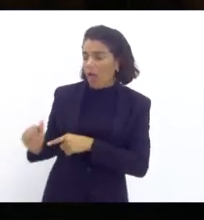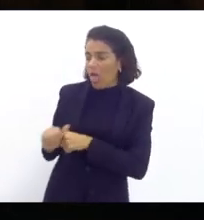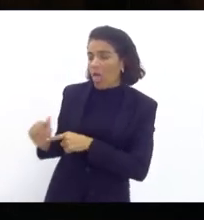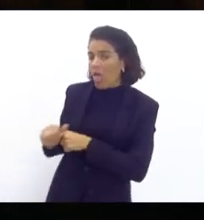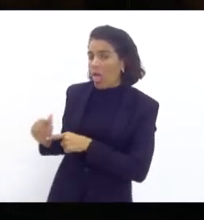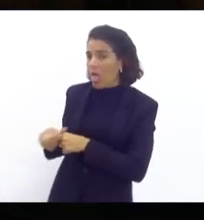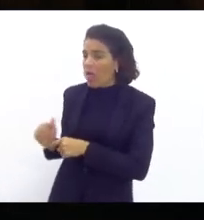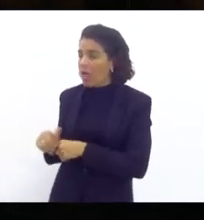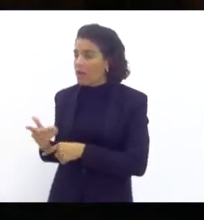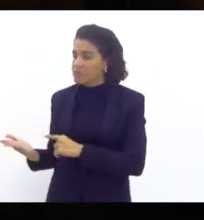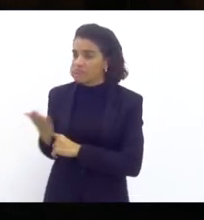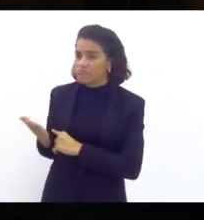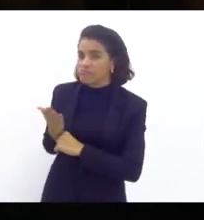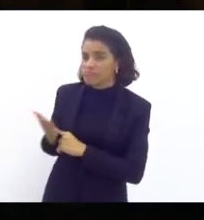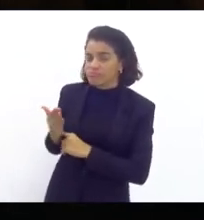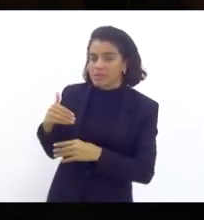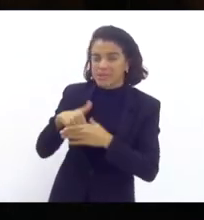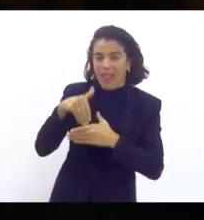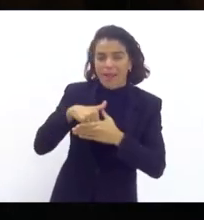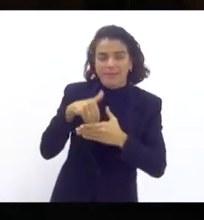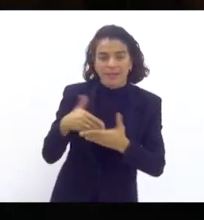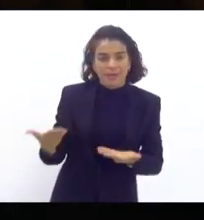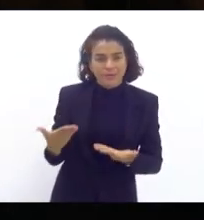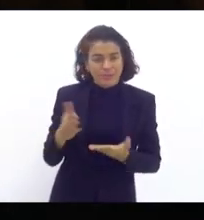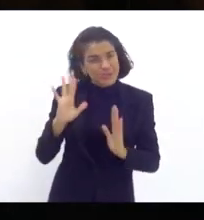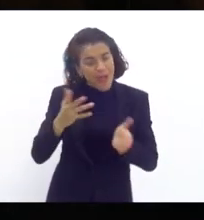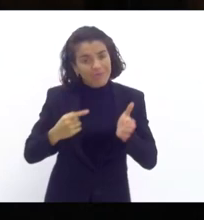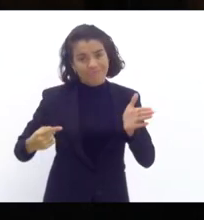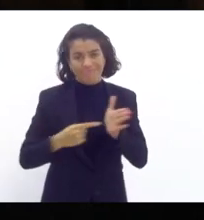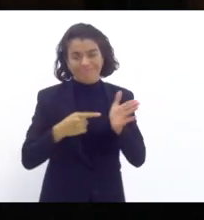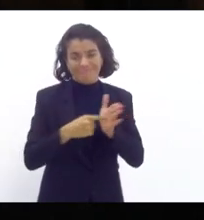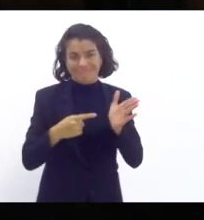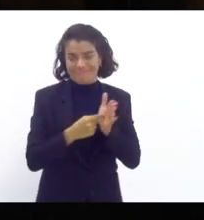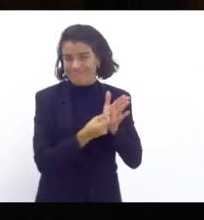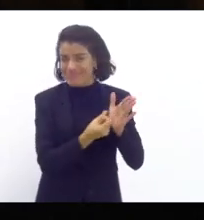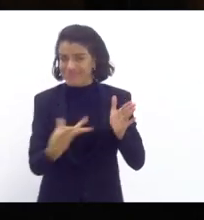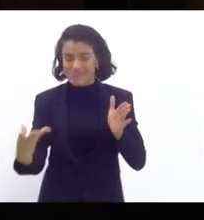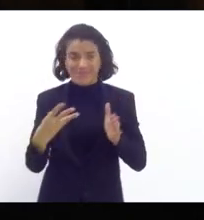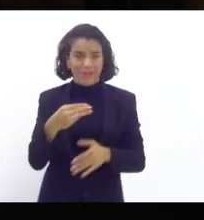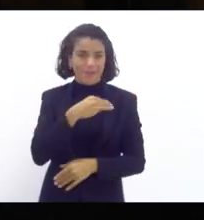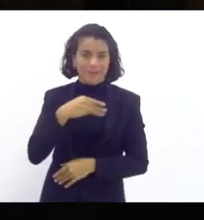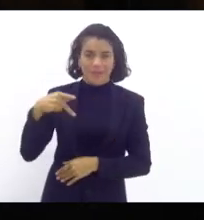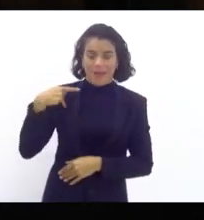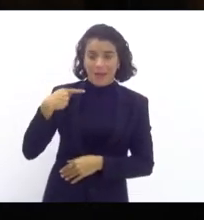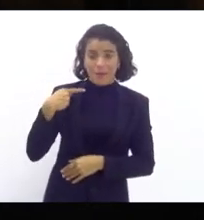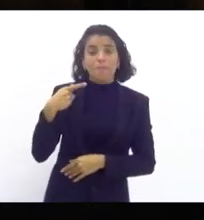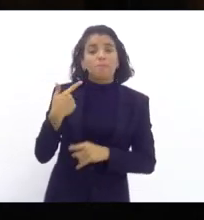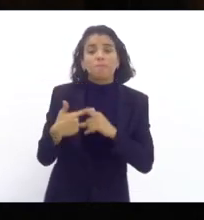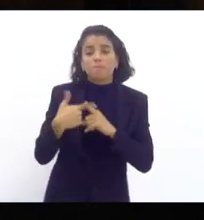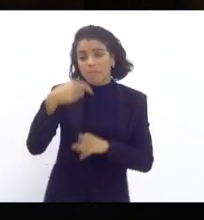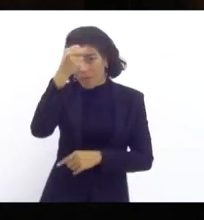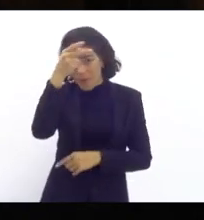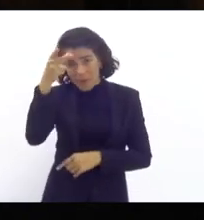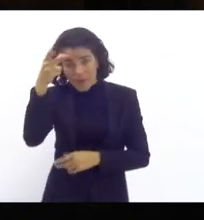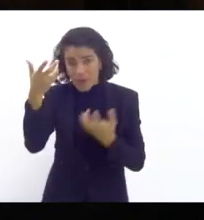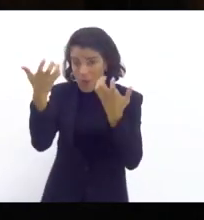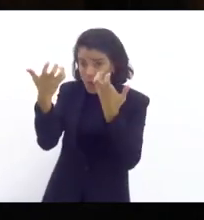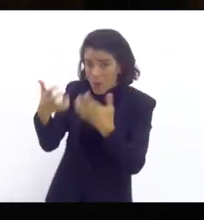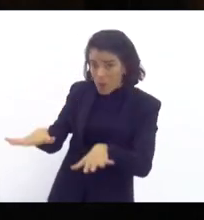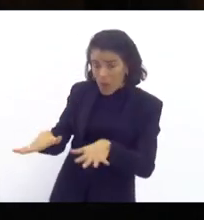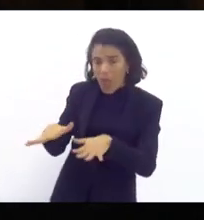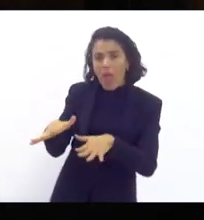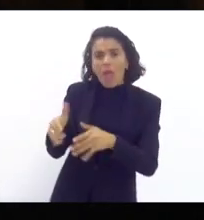daquela cidade. Tem 3 anos, está denunciado no Ministério Público, porque o prefeito que não quer